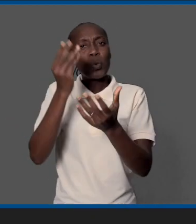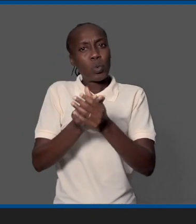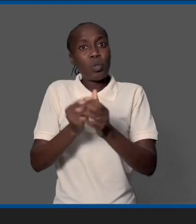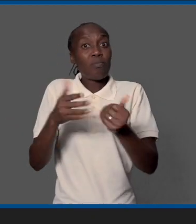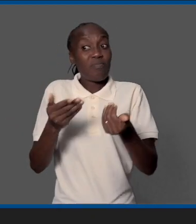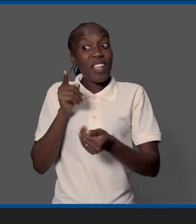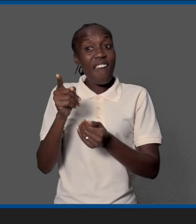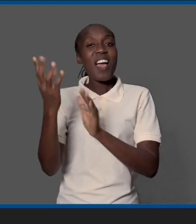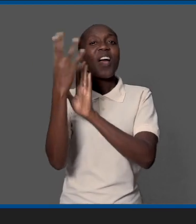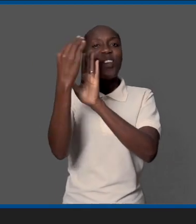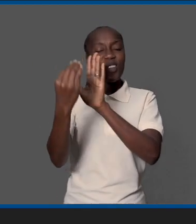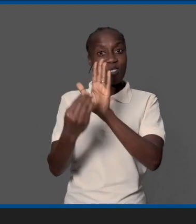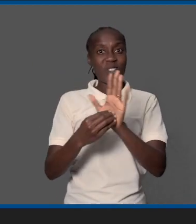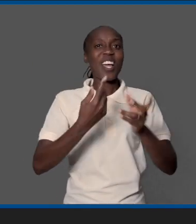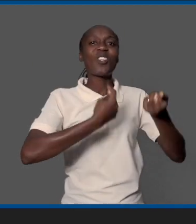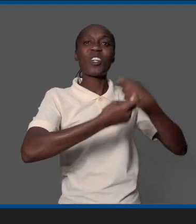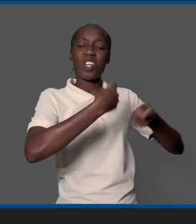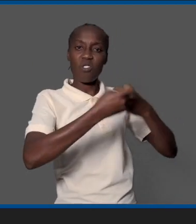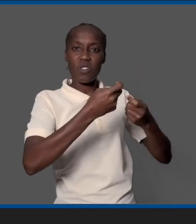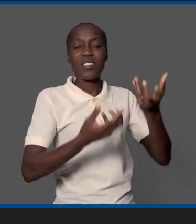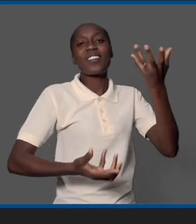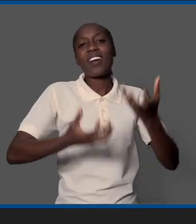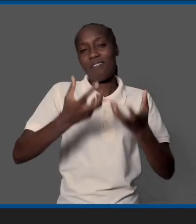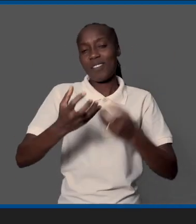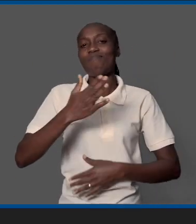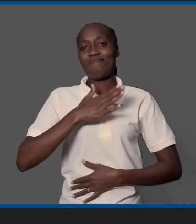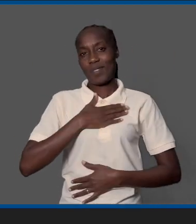estamos a falar, é o produto de negócio de carvão. E o produto carvão. E